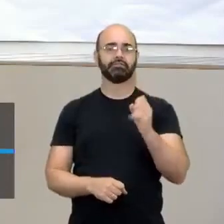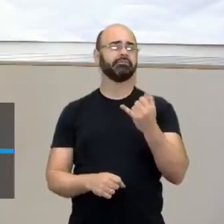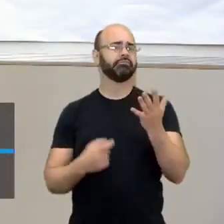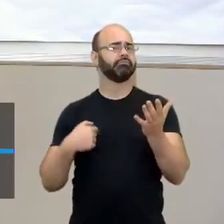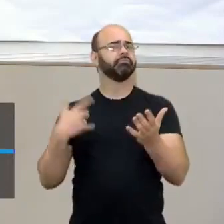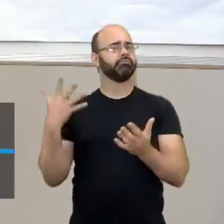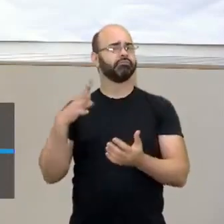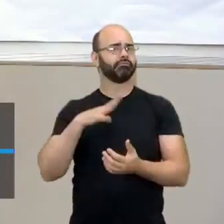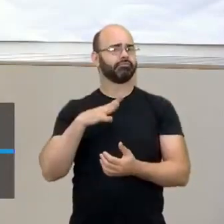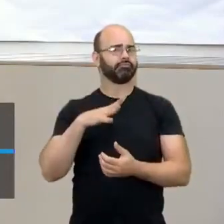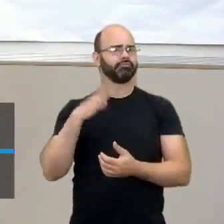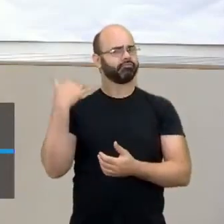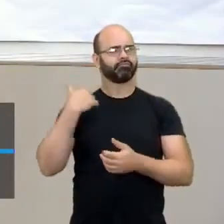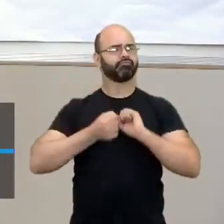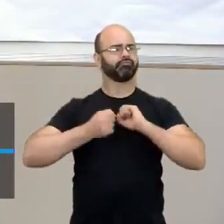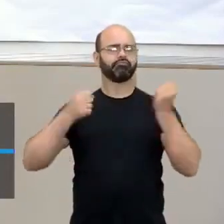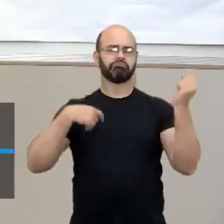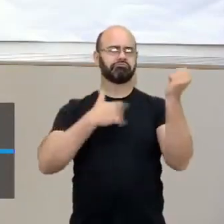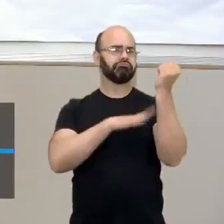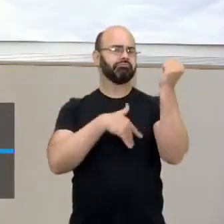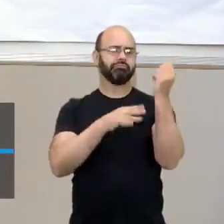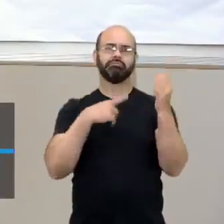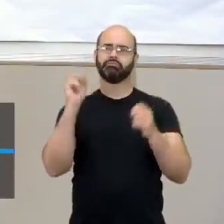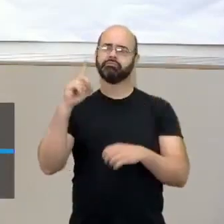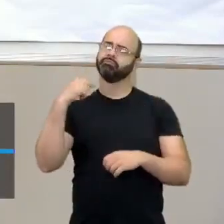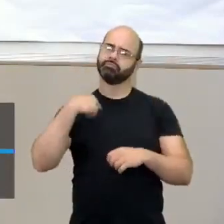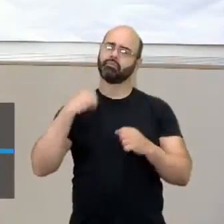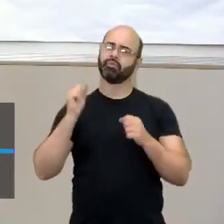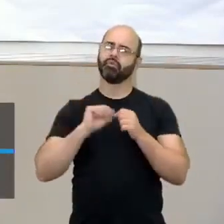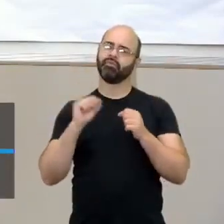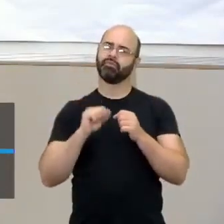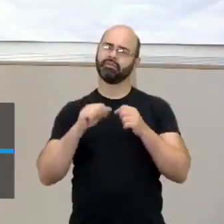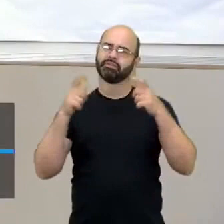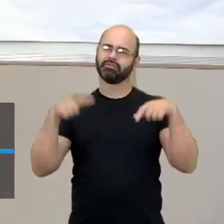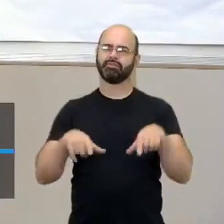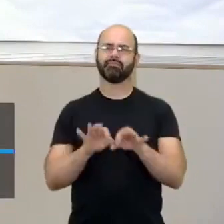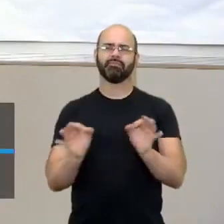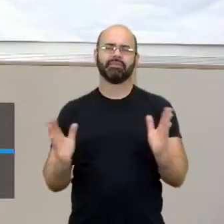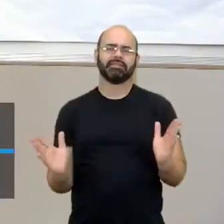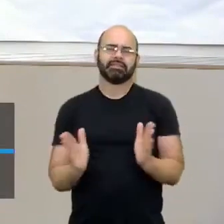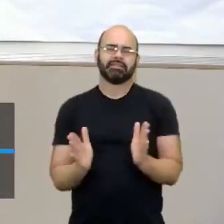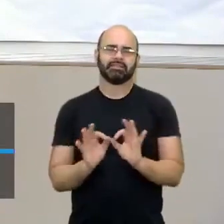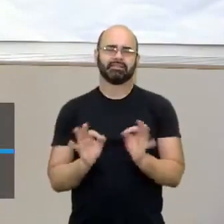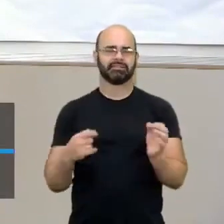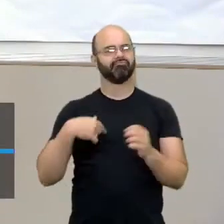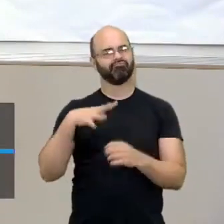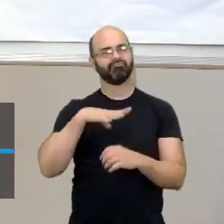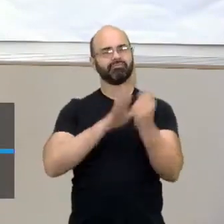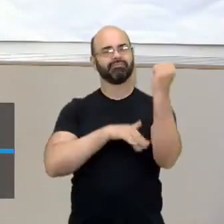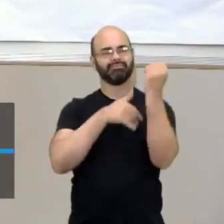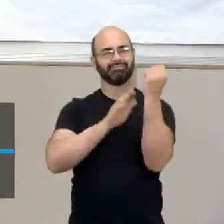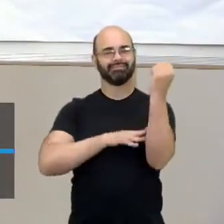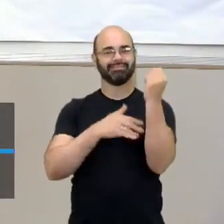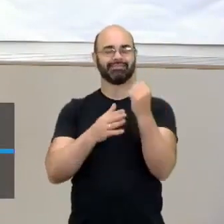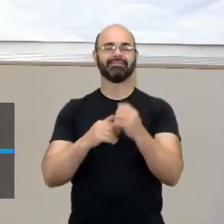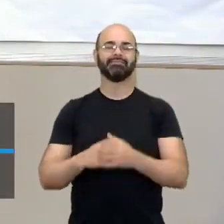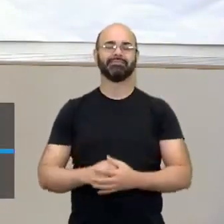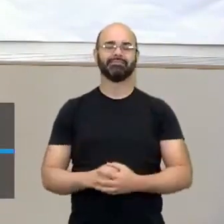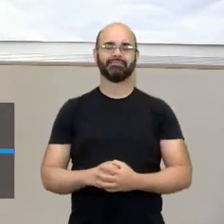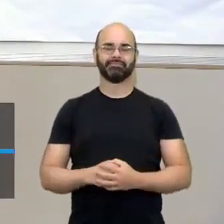tinha lambe-lambe. Aí que foi? Aí eu fiz o lambe-lambe lá na pequena metrópole. Pequena metrópole. Não, era uma cidade